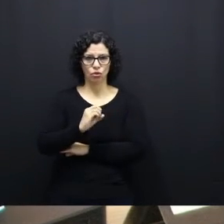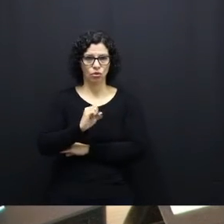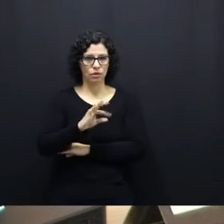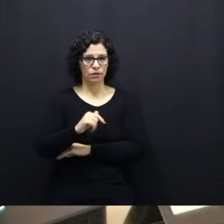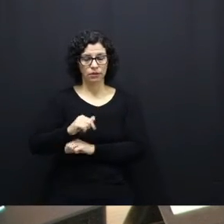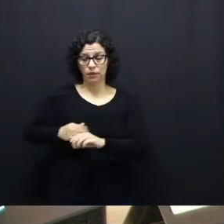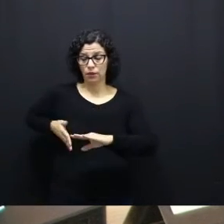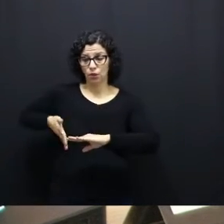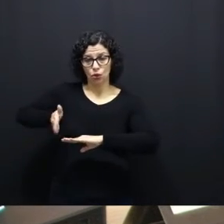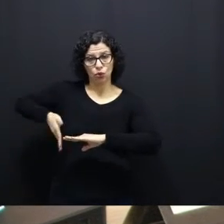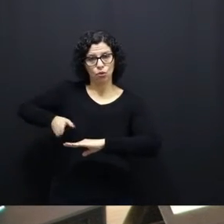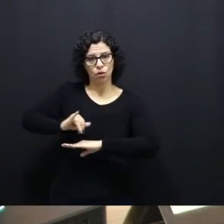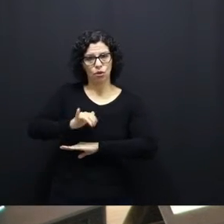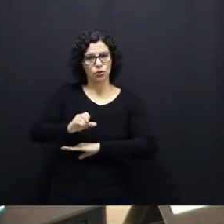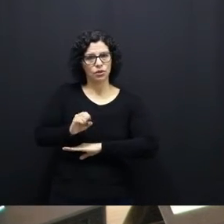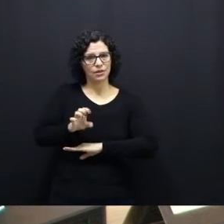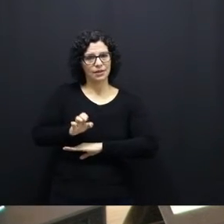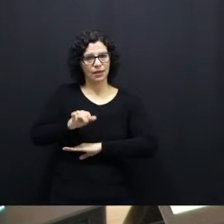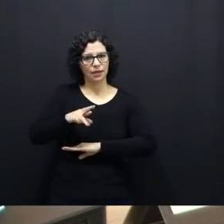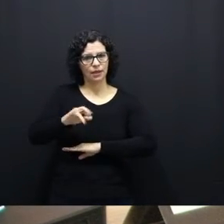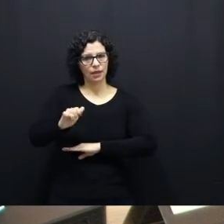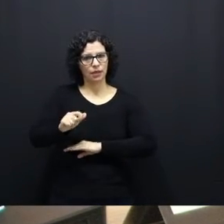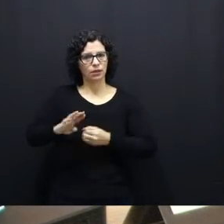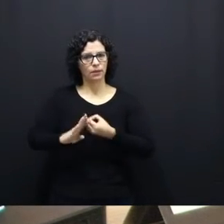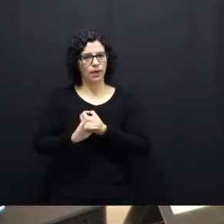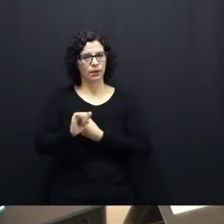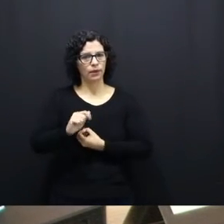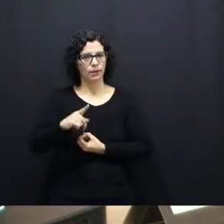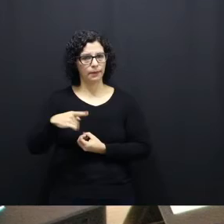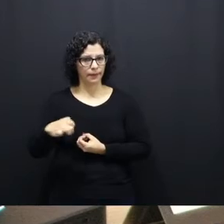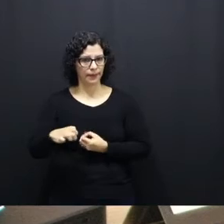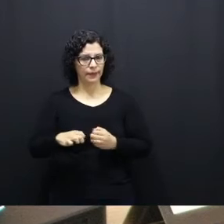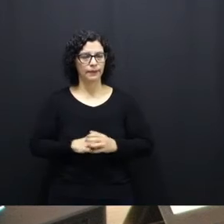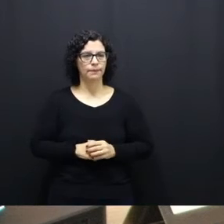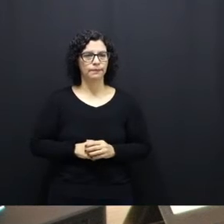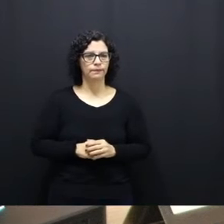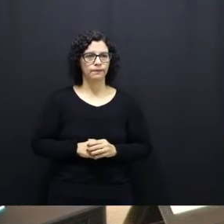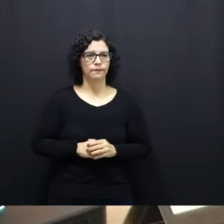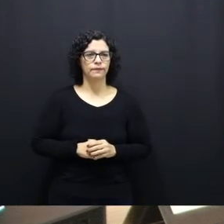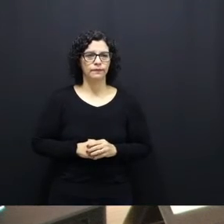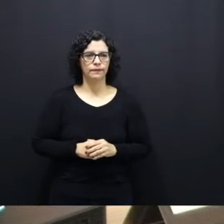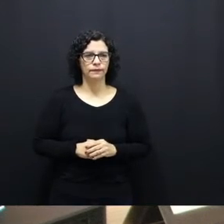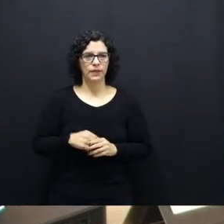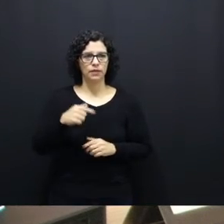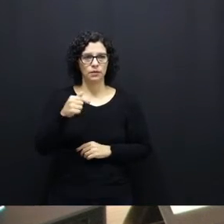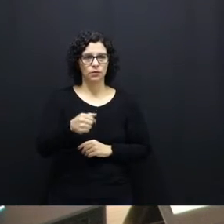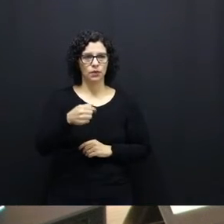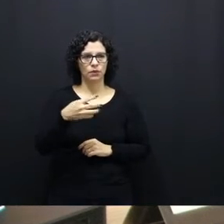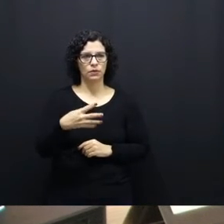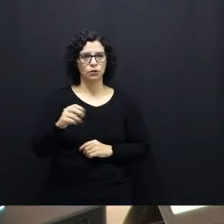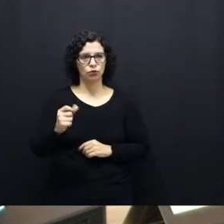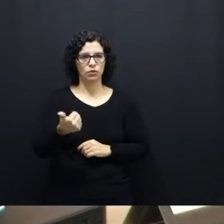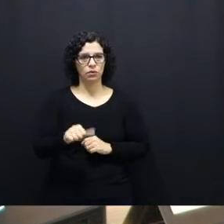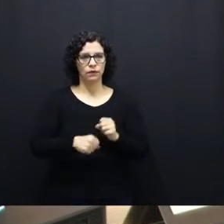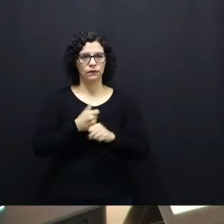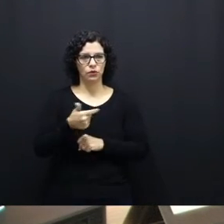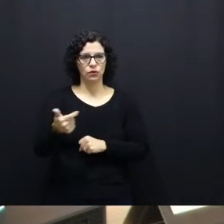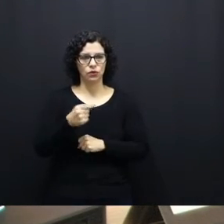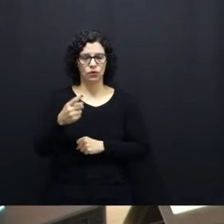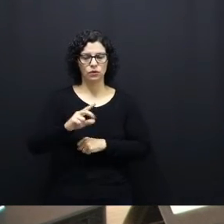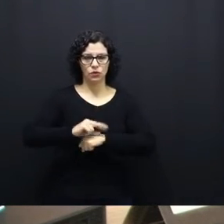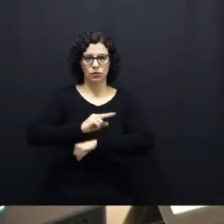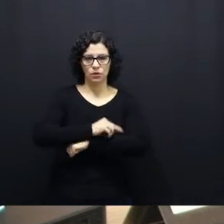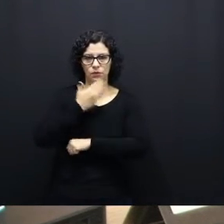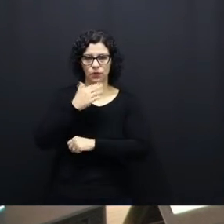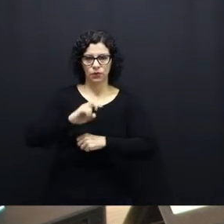e a Rua José Ricardo Ferreira no bairro Jardim Ipê indicação 7.401 2022 Vereador Denilson